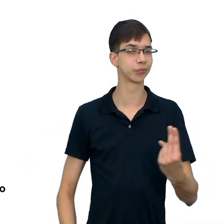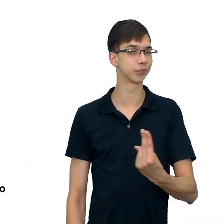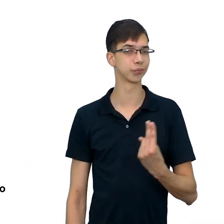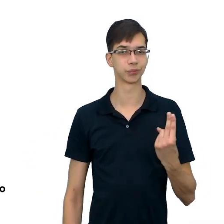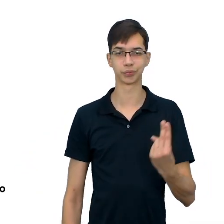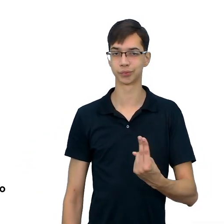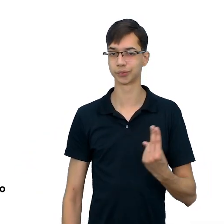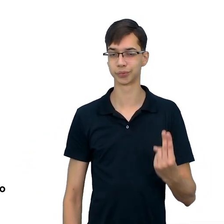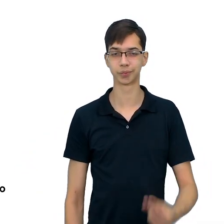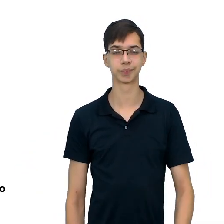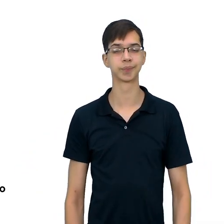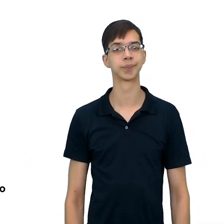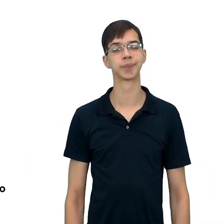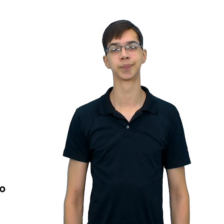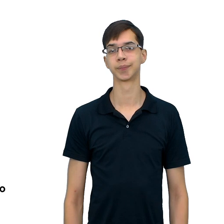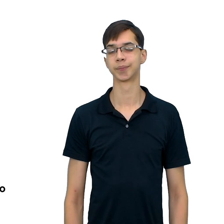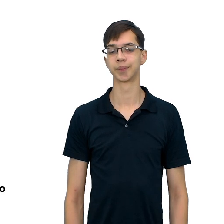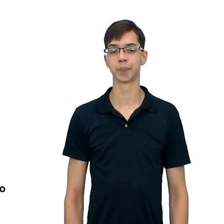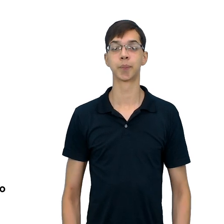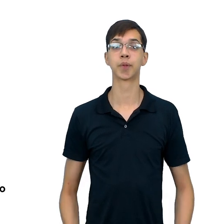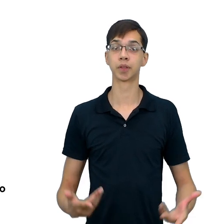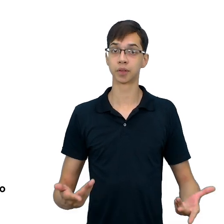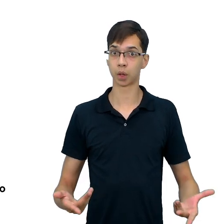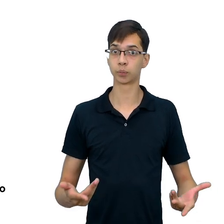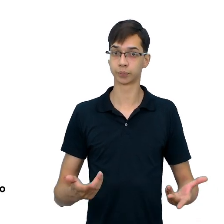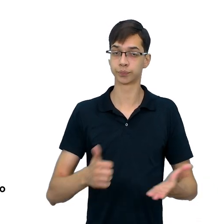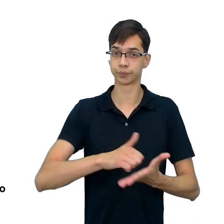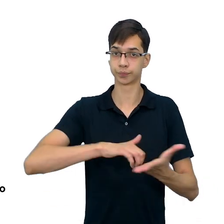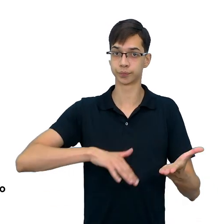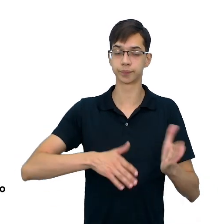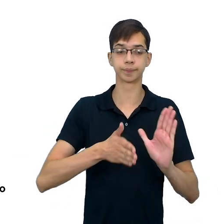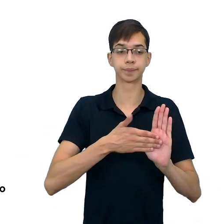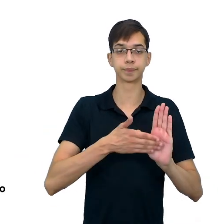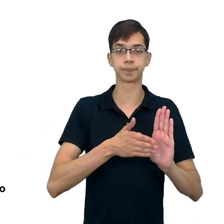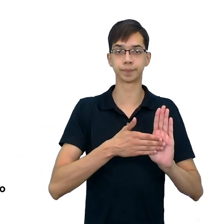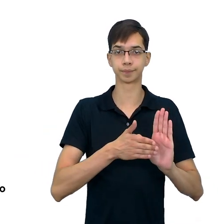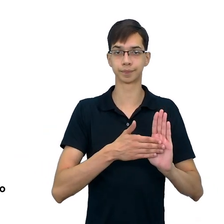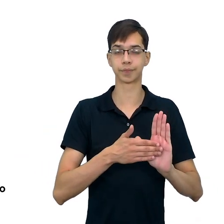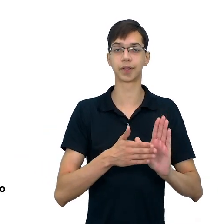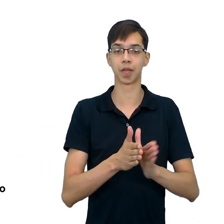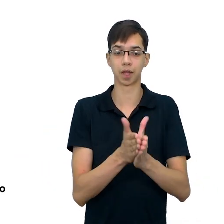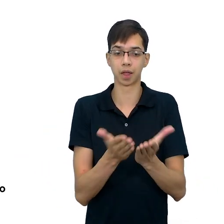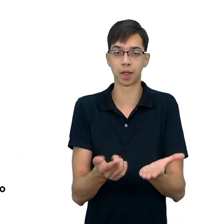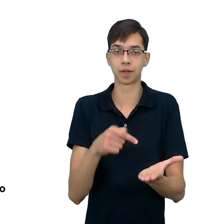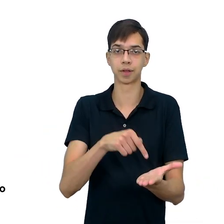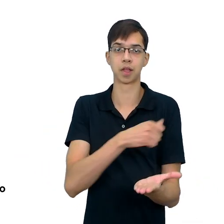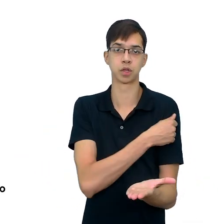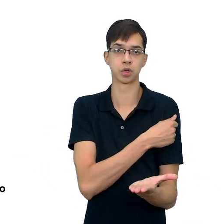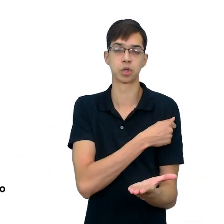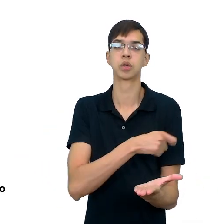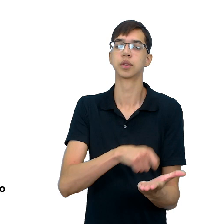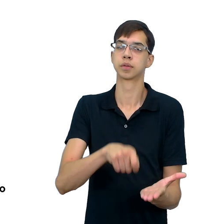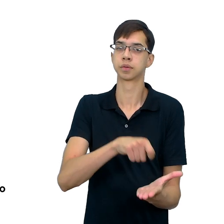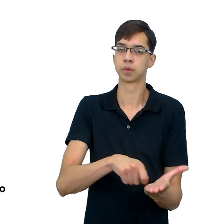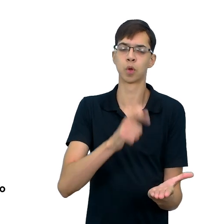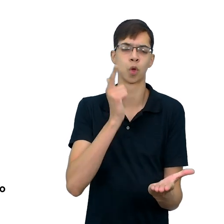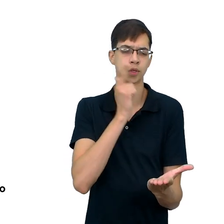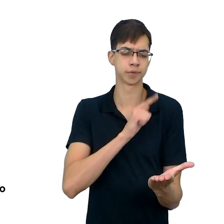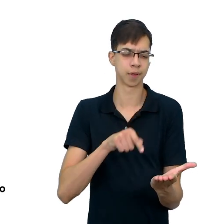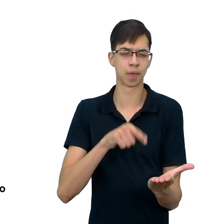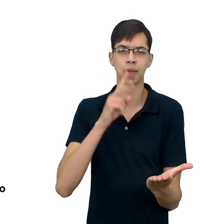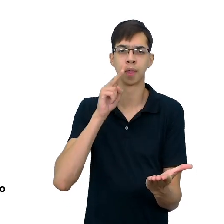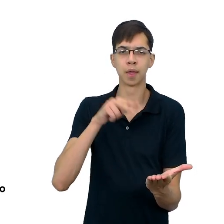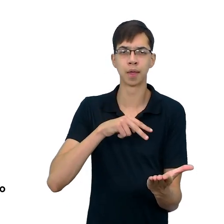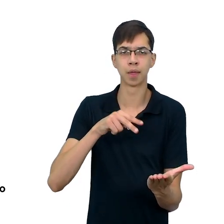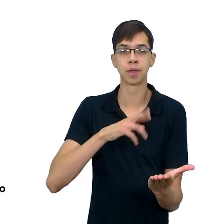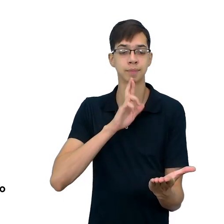as atividades que são propostas no caderno, né, do aluno, e a partir daí eles consigam aí fazer a socialização